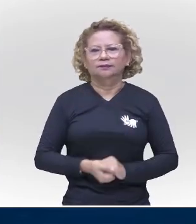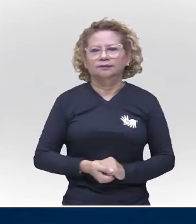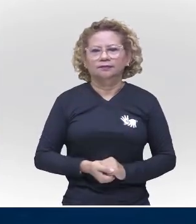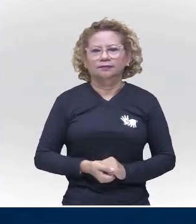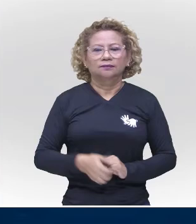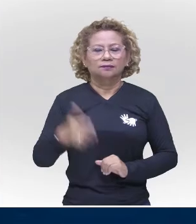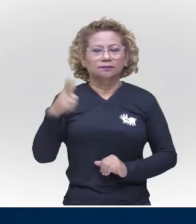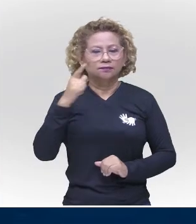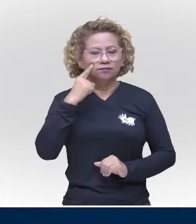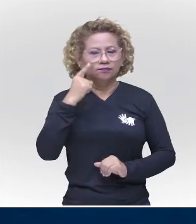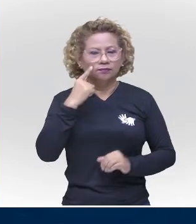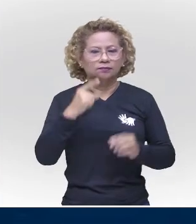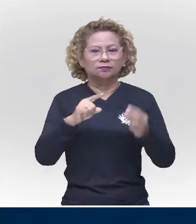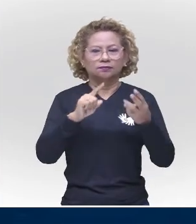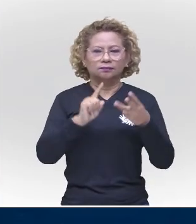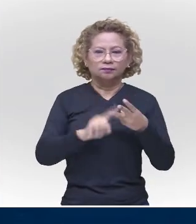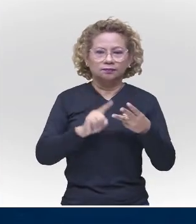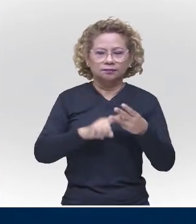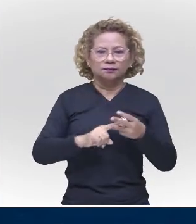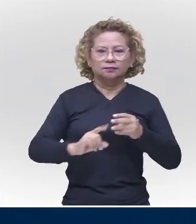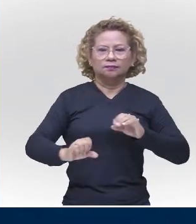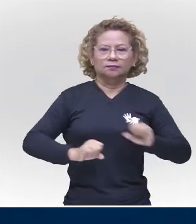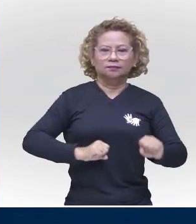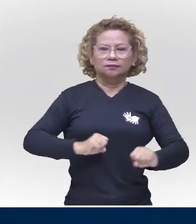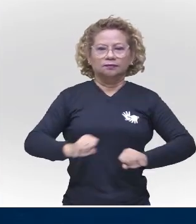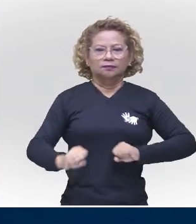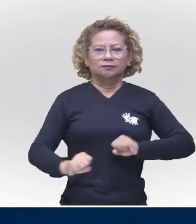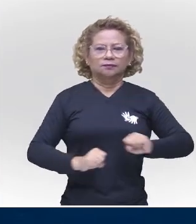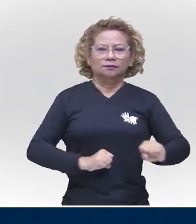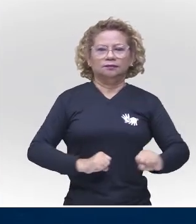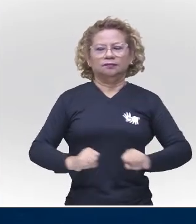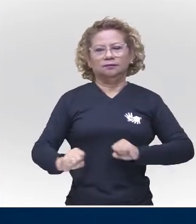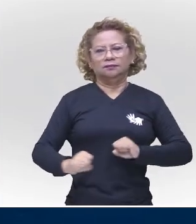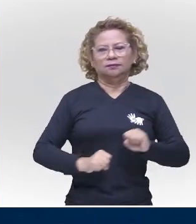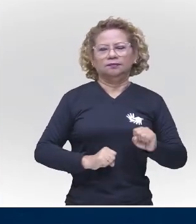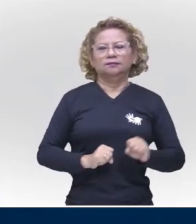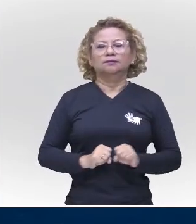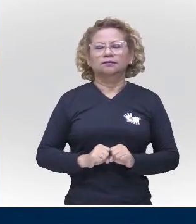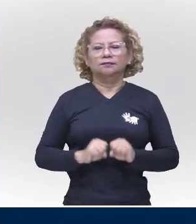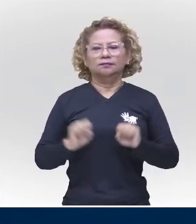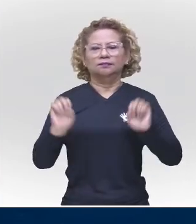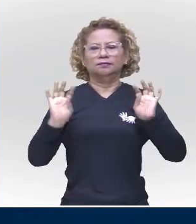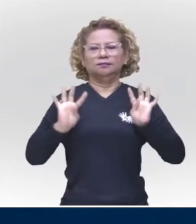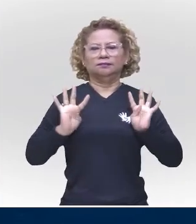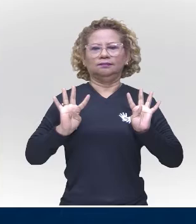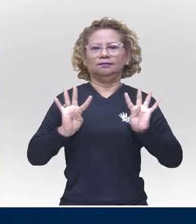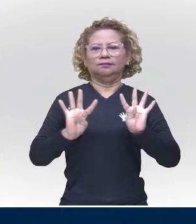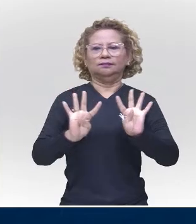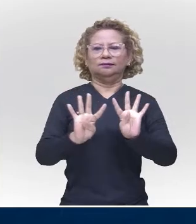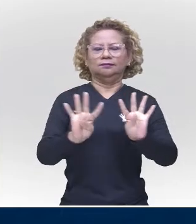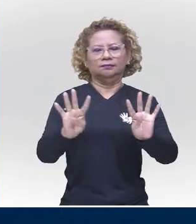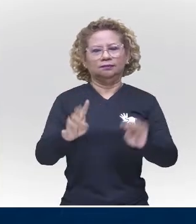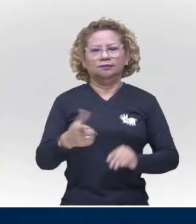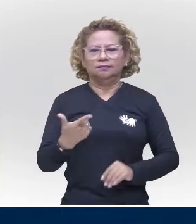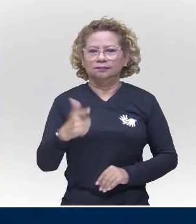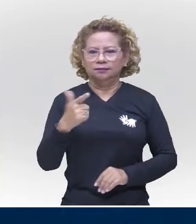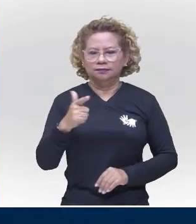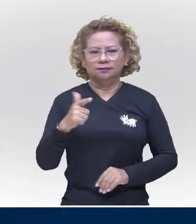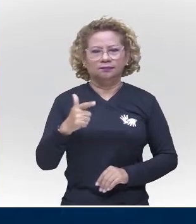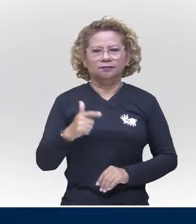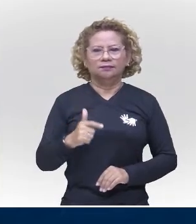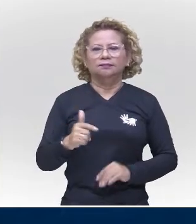no outro nós temos a corrida de 100 metros, né, onde cada um também estará na sua raia e vai depender somente